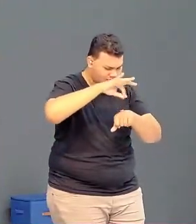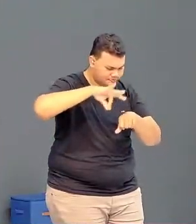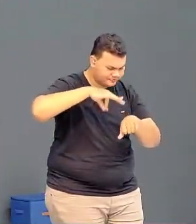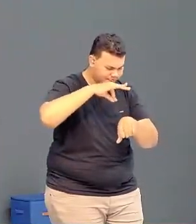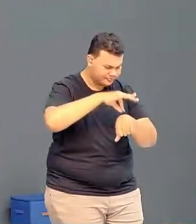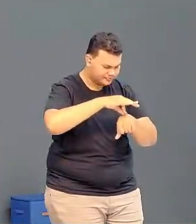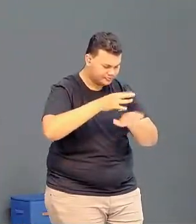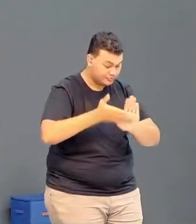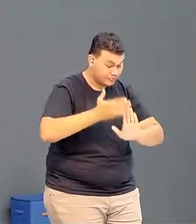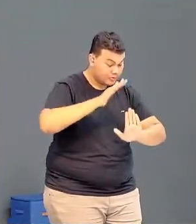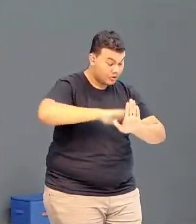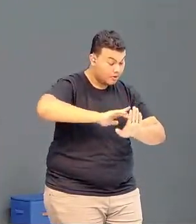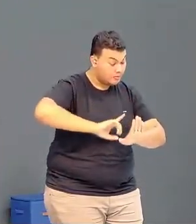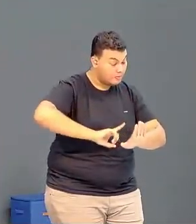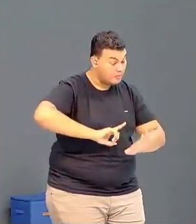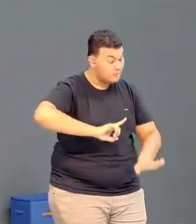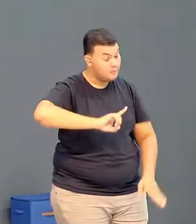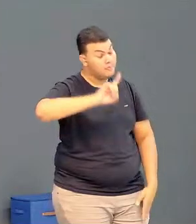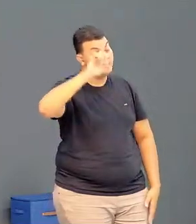Mas o Senhor